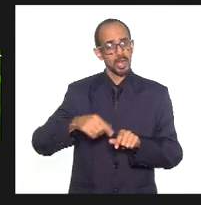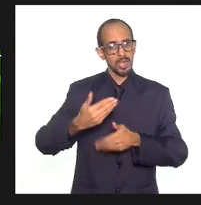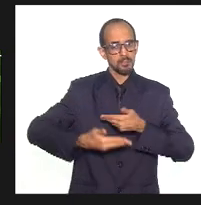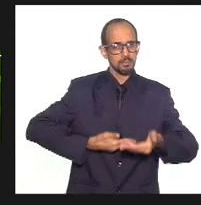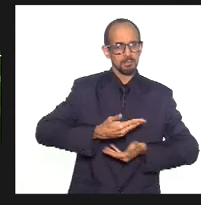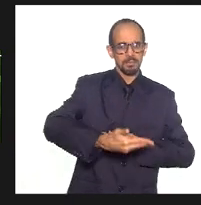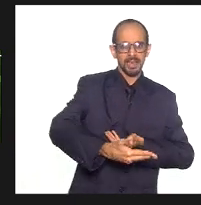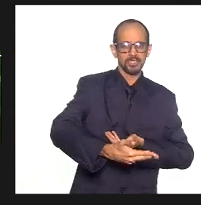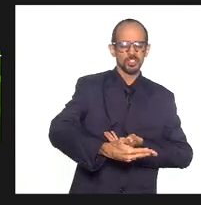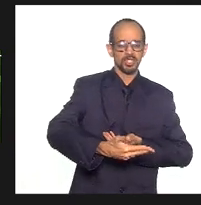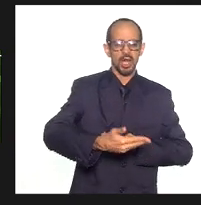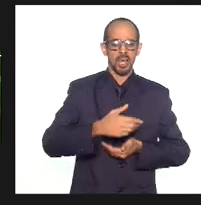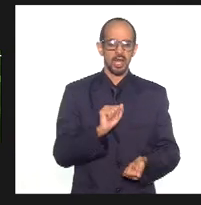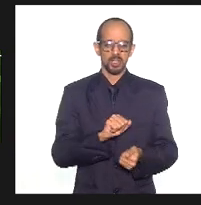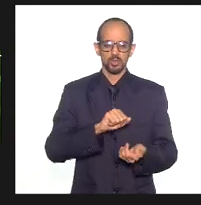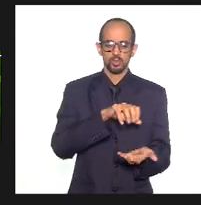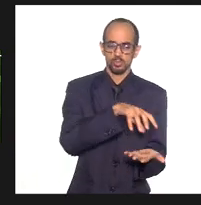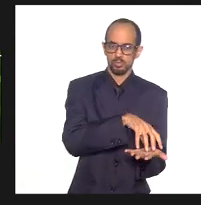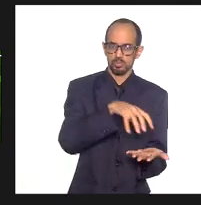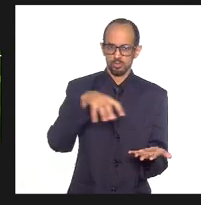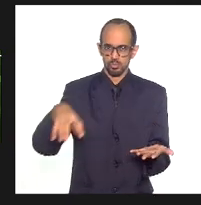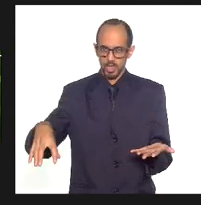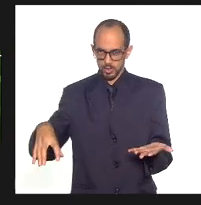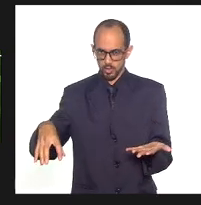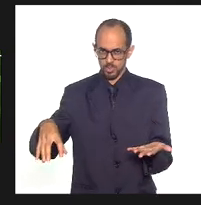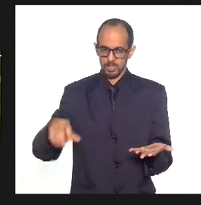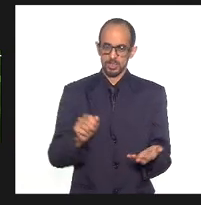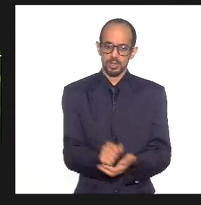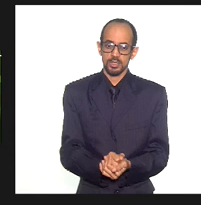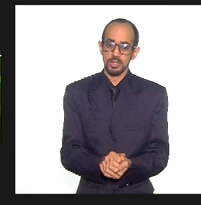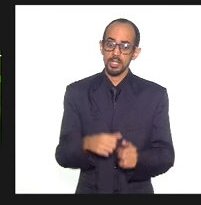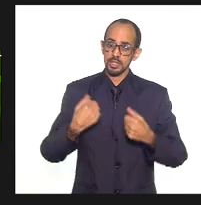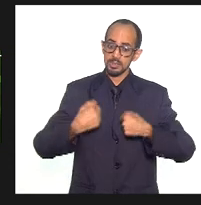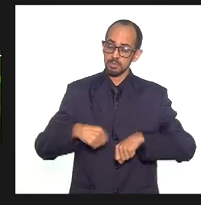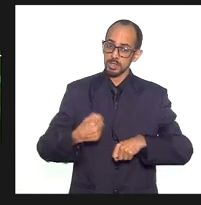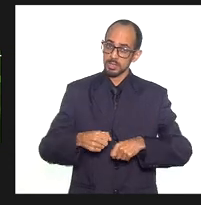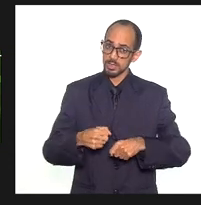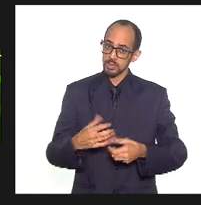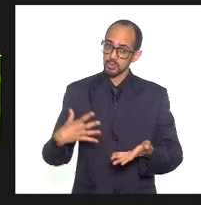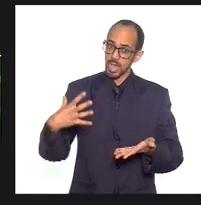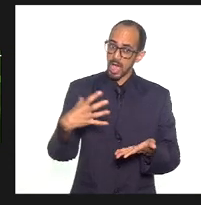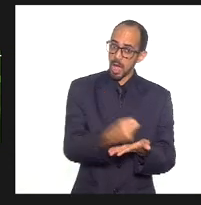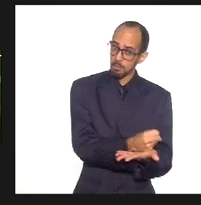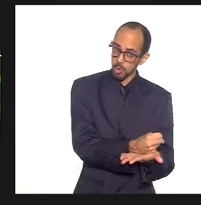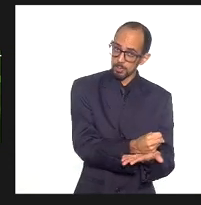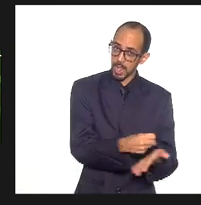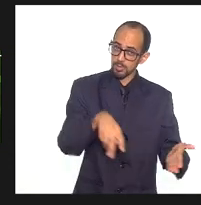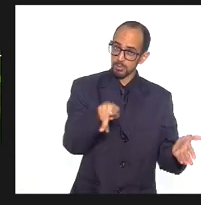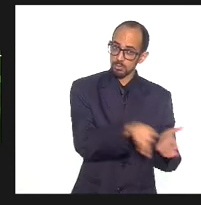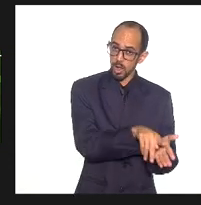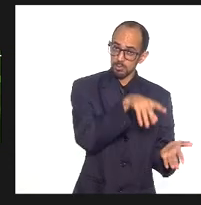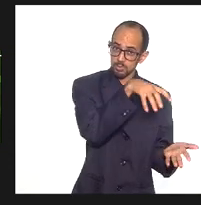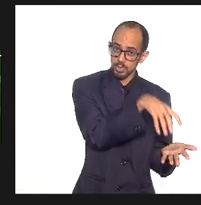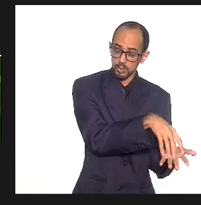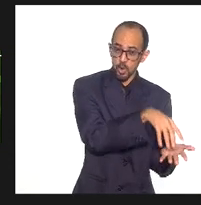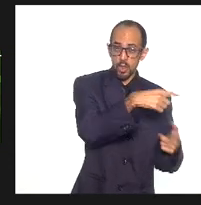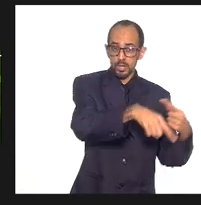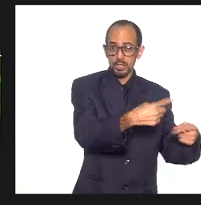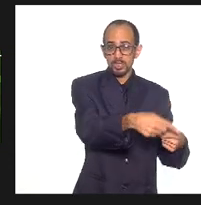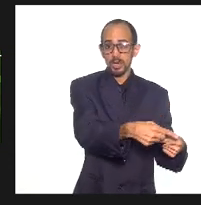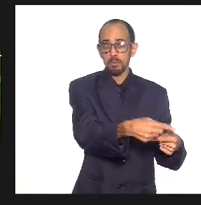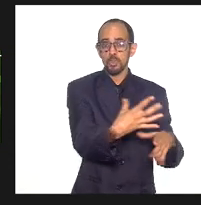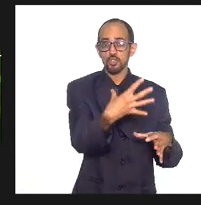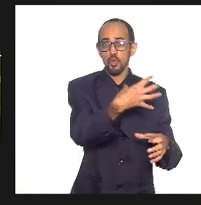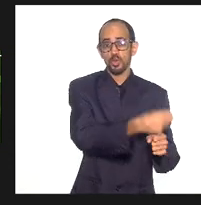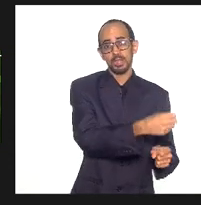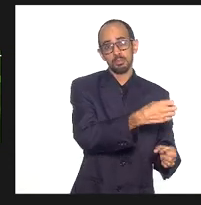partilhados entre os campos, né, e eles precisam ser apropriados e posteriormente rateados. Então,